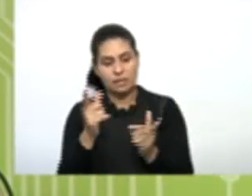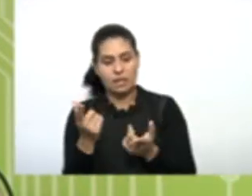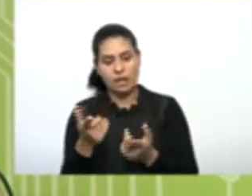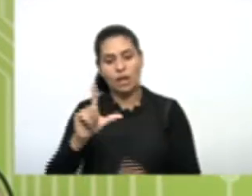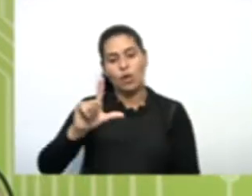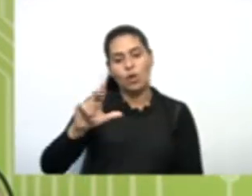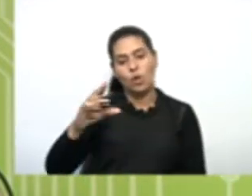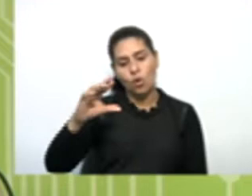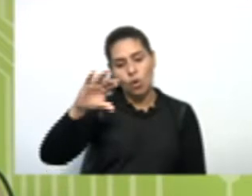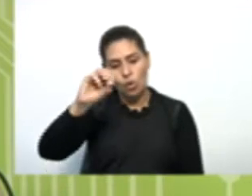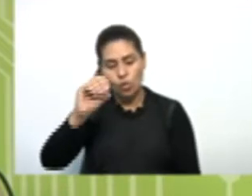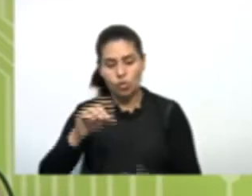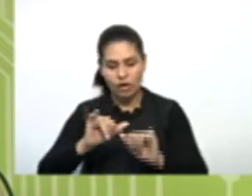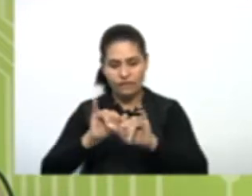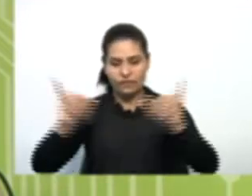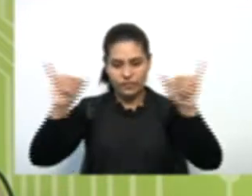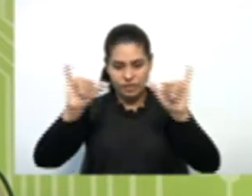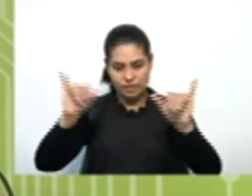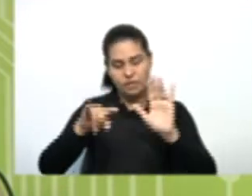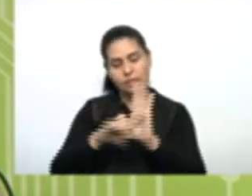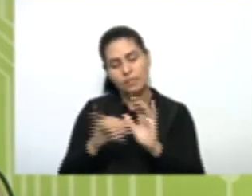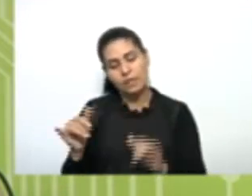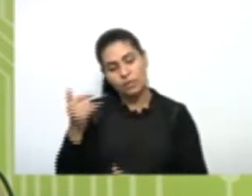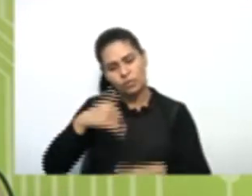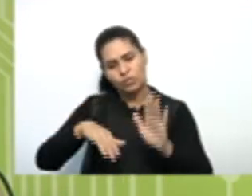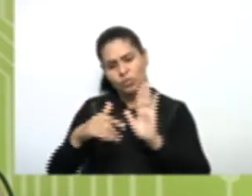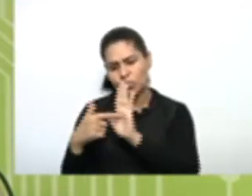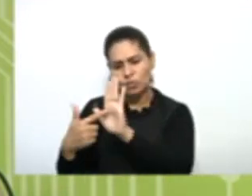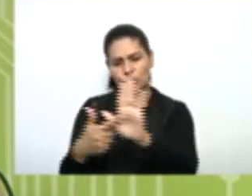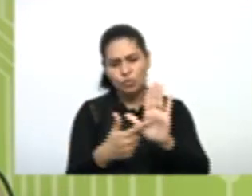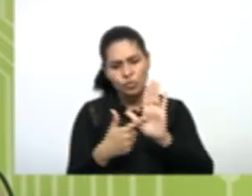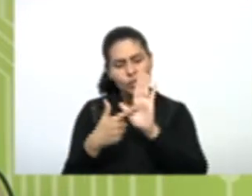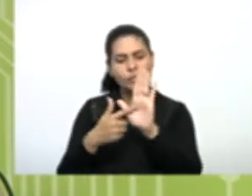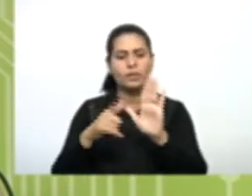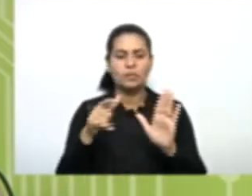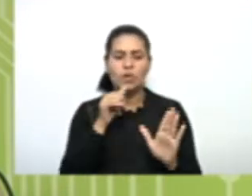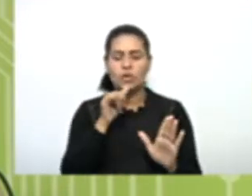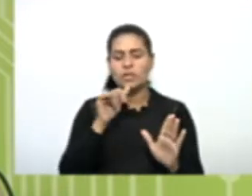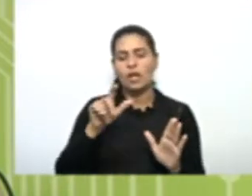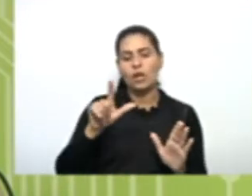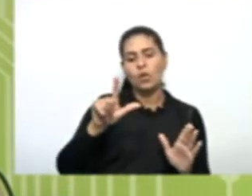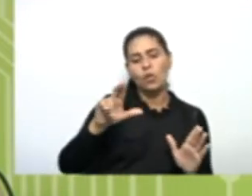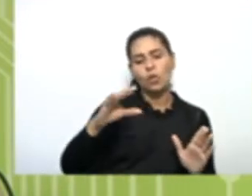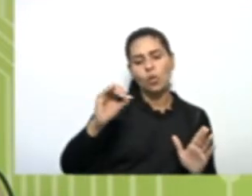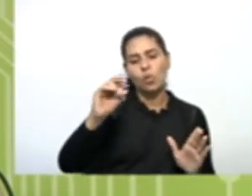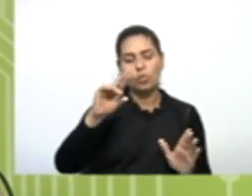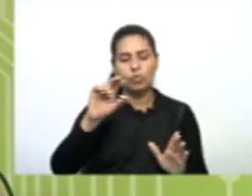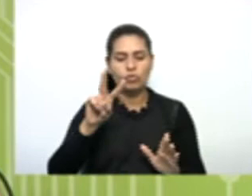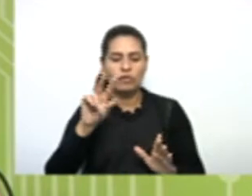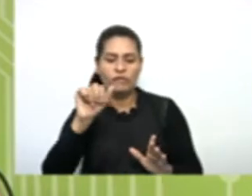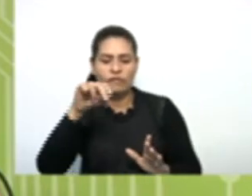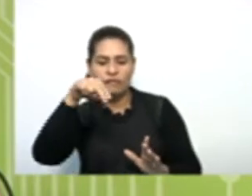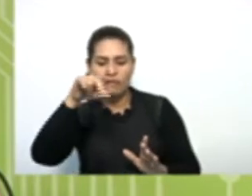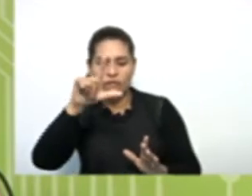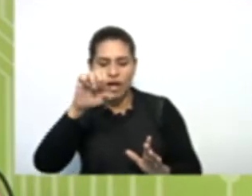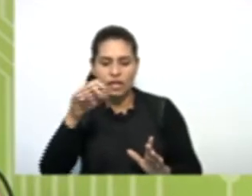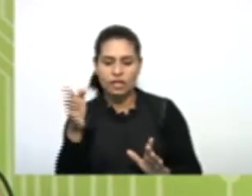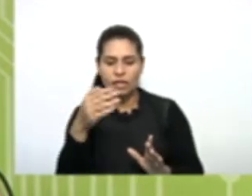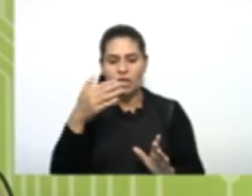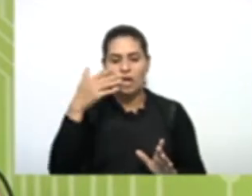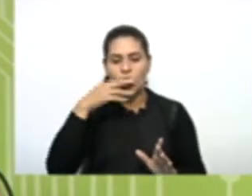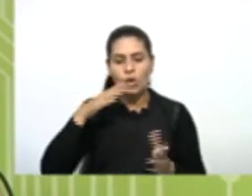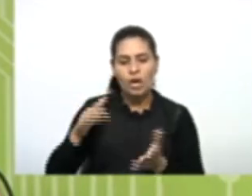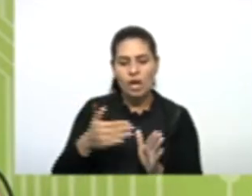seu lucro divulgado. A gente vai ouvir notícias, por exemplo, o lucro da Vale do Rio Doce aumentou 12% no último